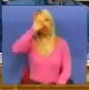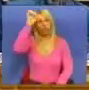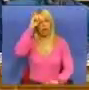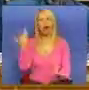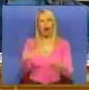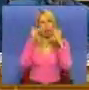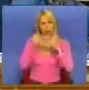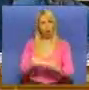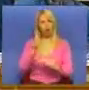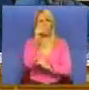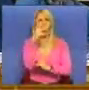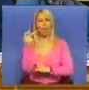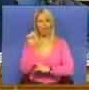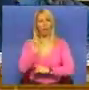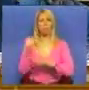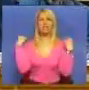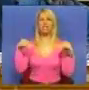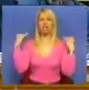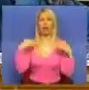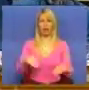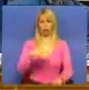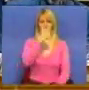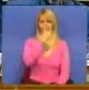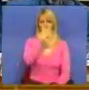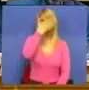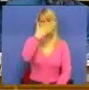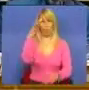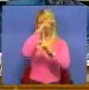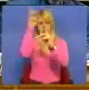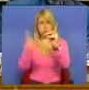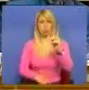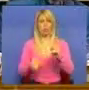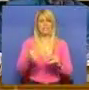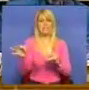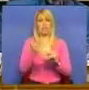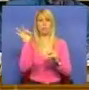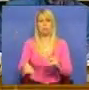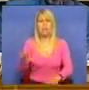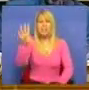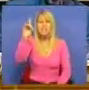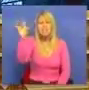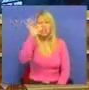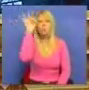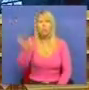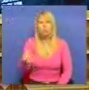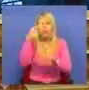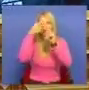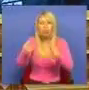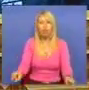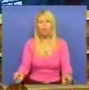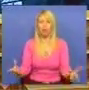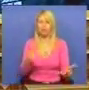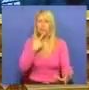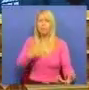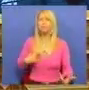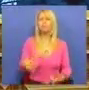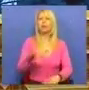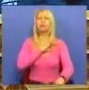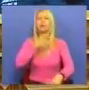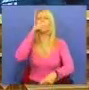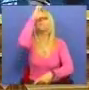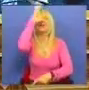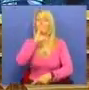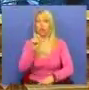ginásios, de 21% para 5%. 16% de diferença. Diga-me, Sr. Primeiro-Ministro, 3